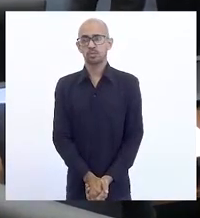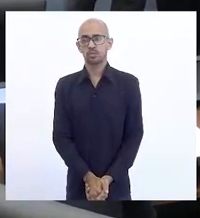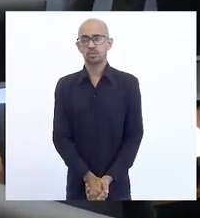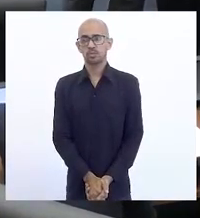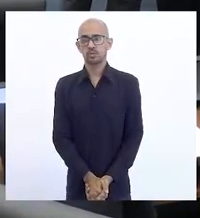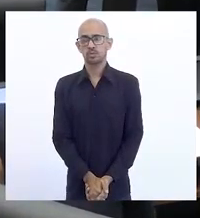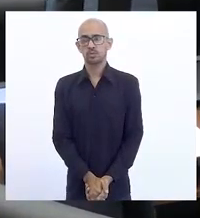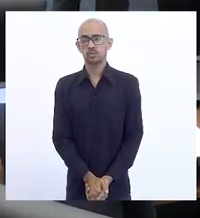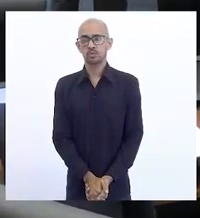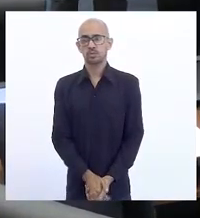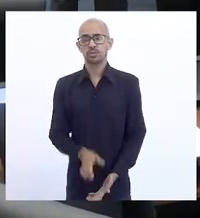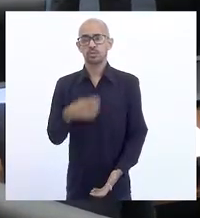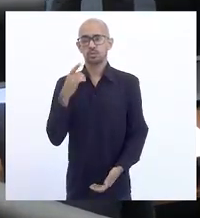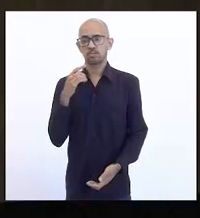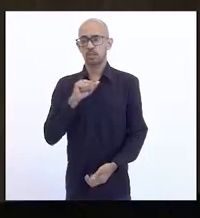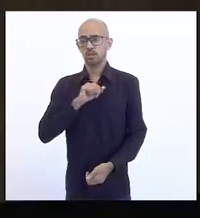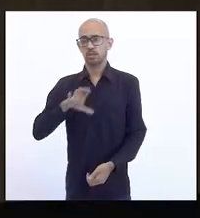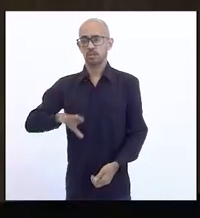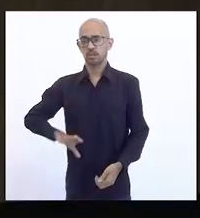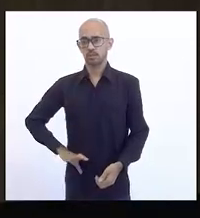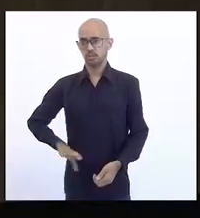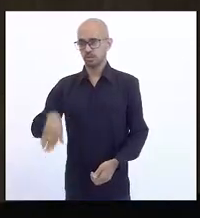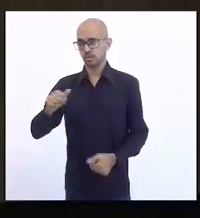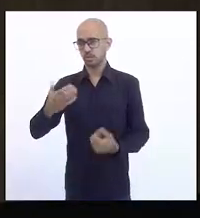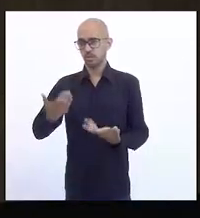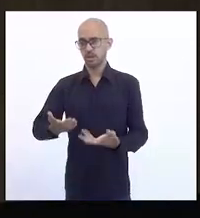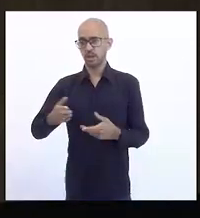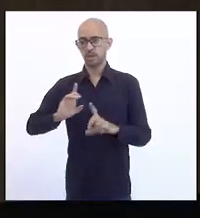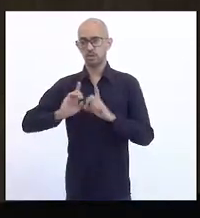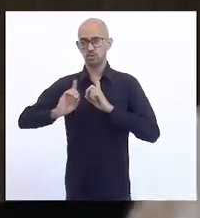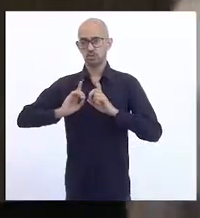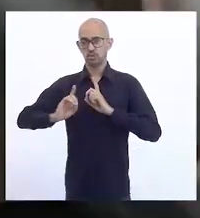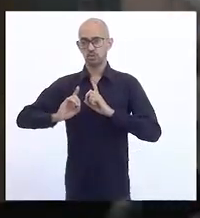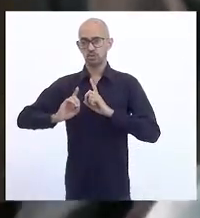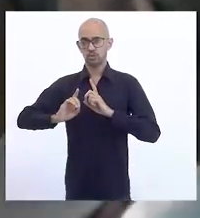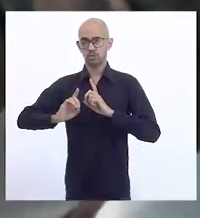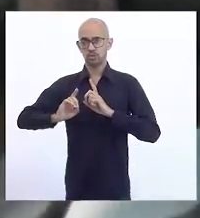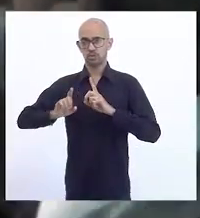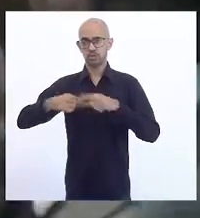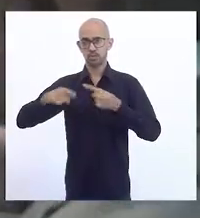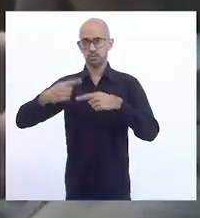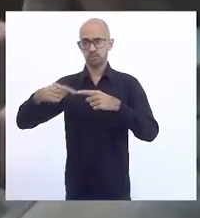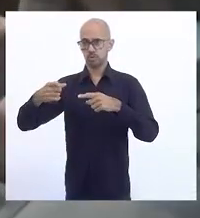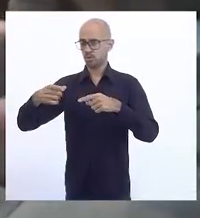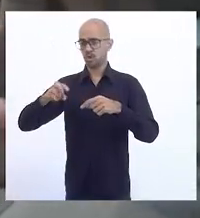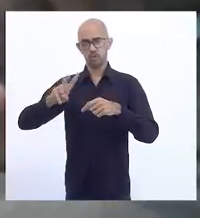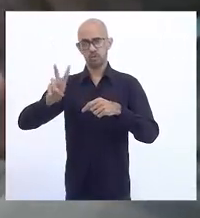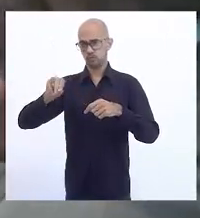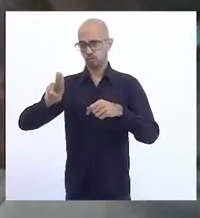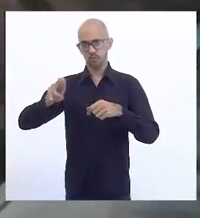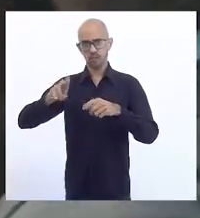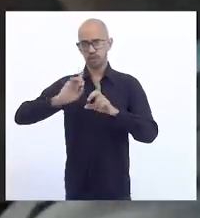Deputado André, queria pedir para me inscrever para discutir a matéria. Quero fazer a discussão. Eu não vou fazer a discussão aqui no voto. Eu